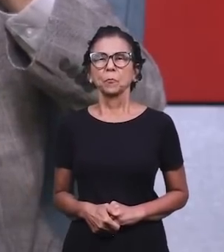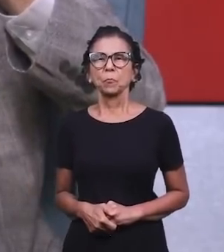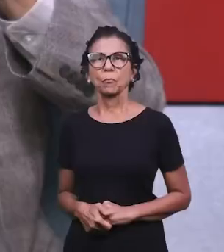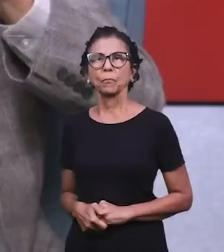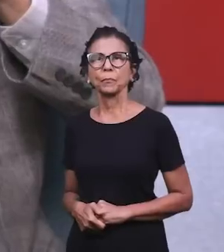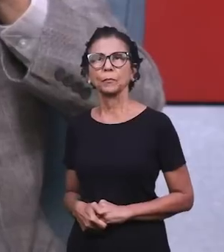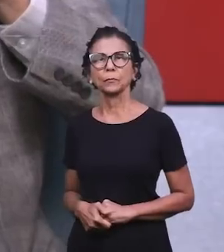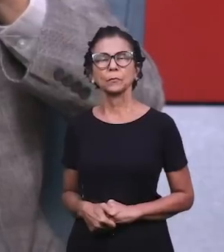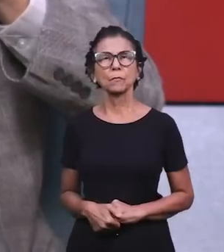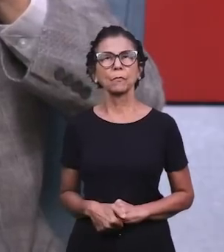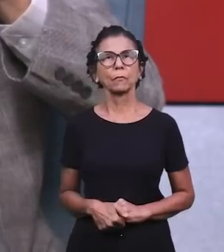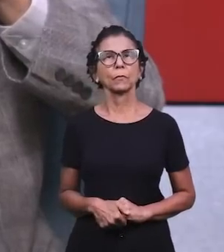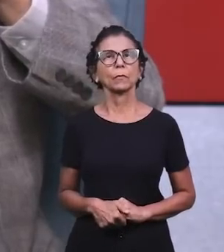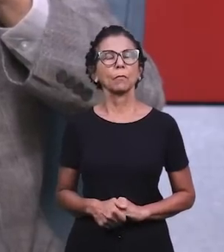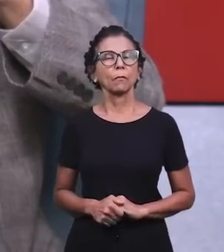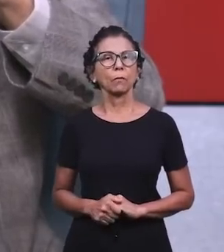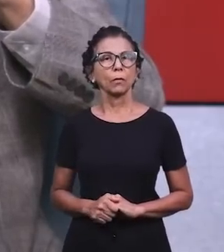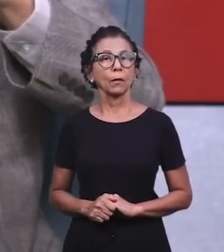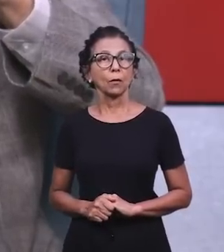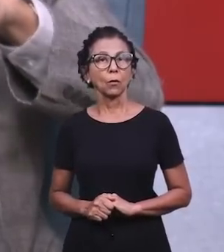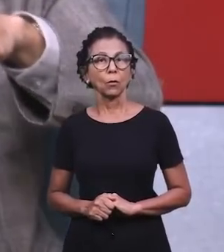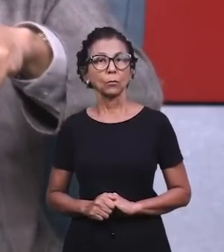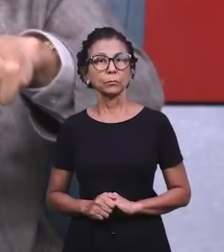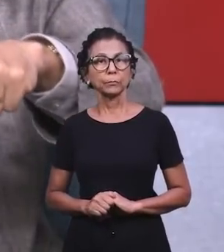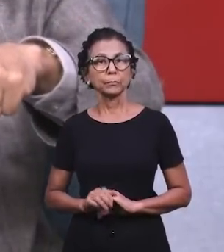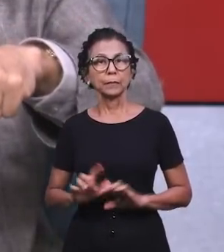naquele caso ali, não foi presencial.